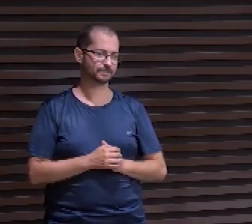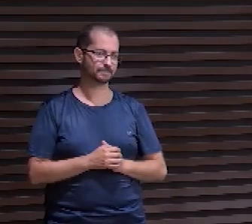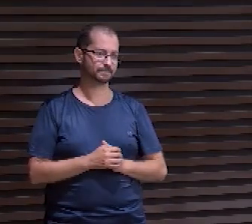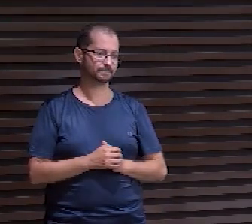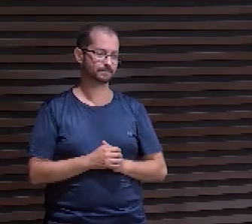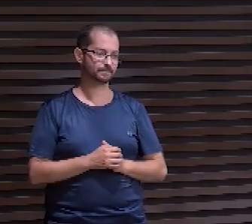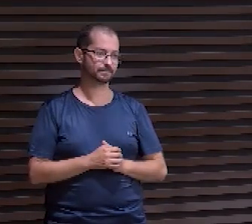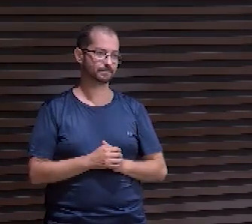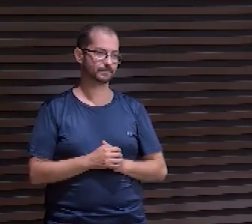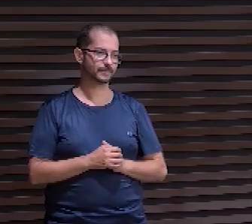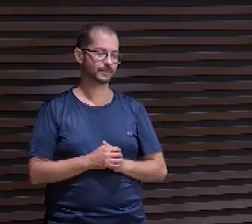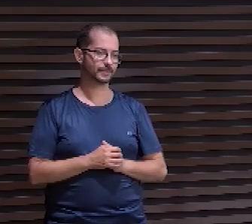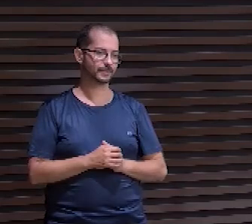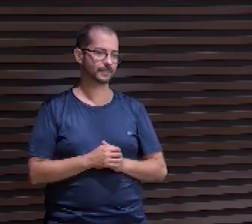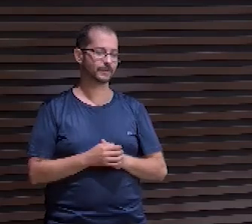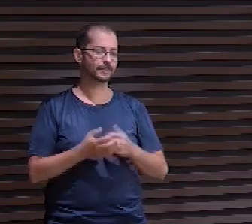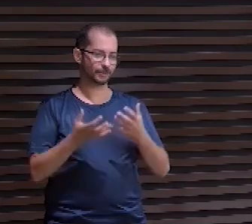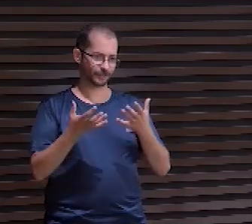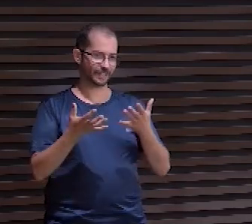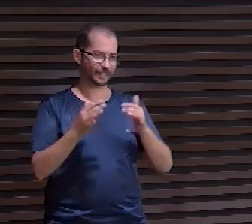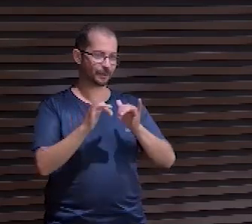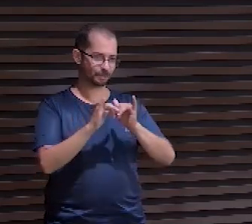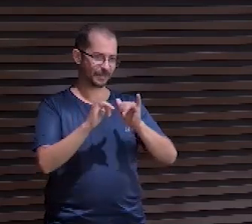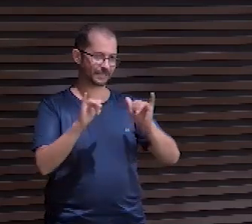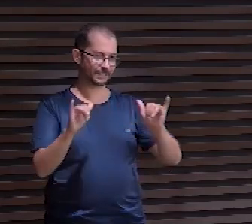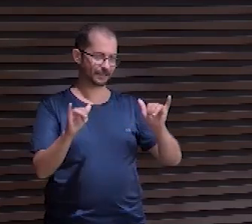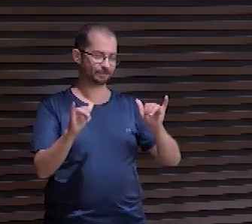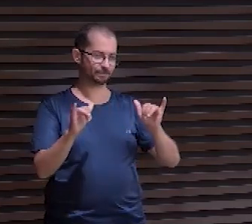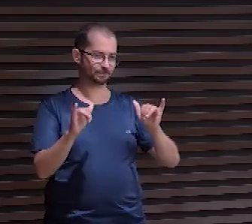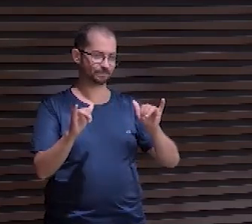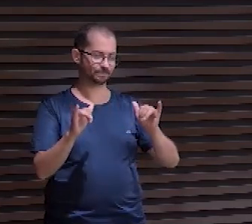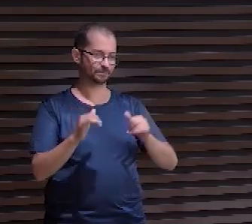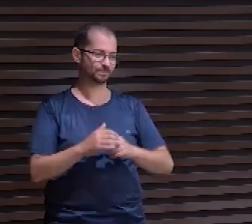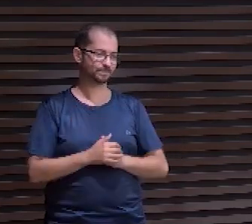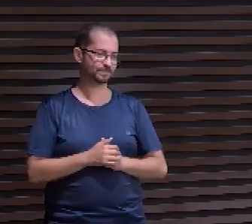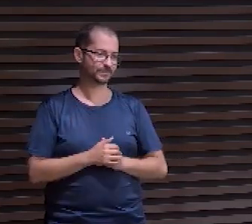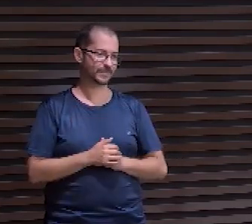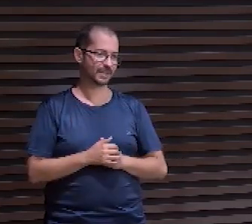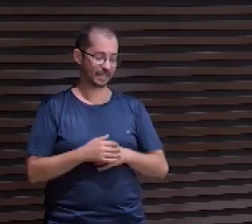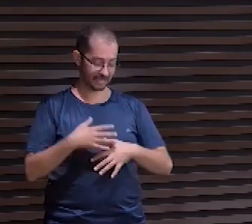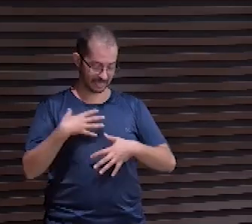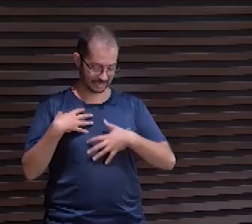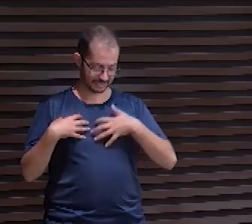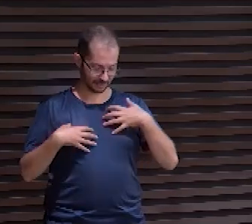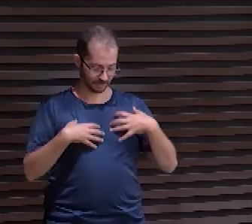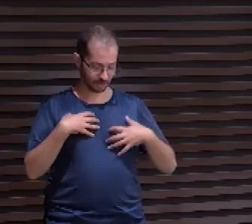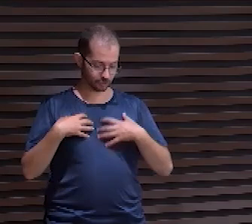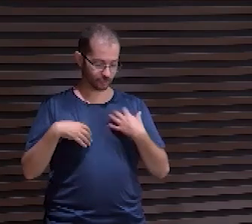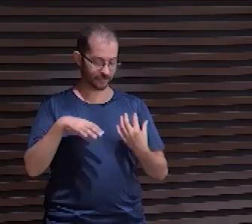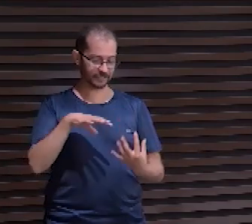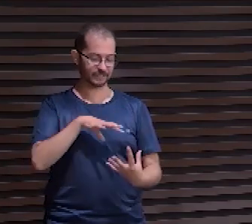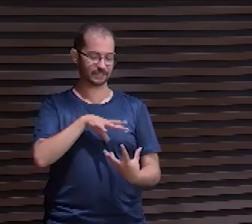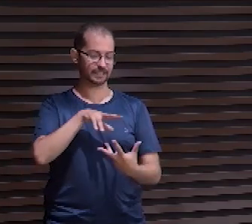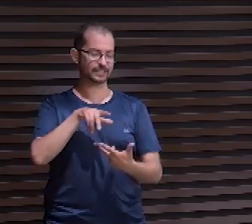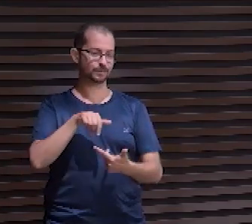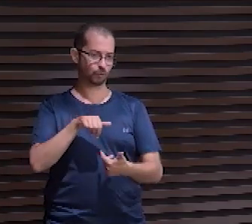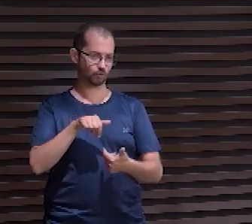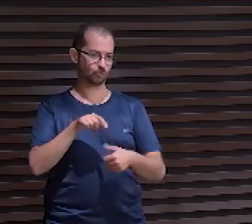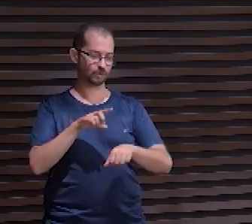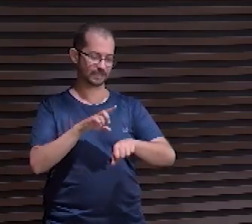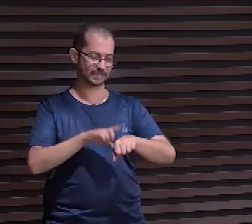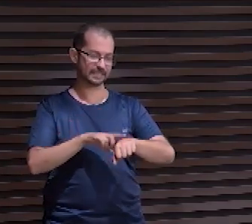Eu queria deixar isso hoje com você. As aflições desse mundo, desse tempo